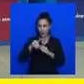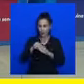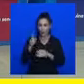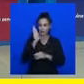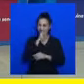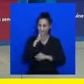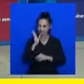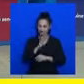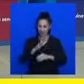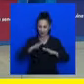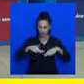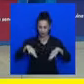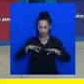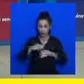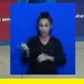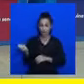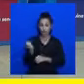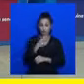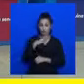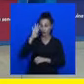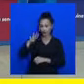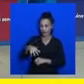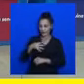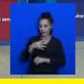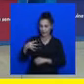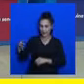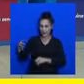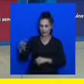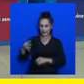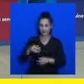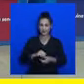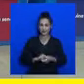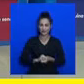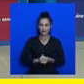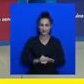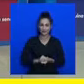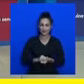Brasil. É a nova tabela que está